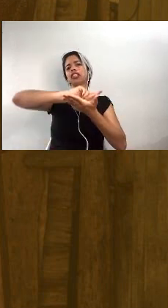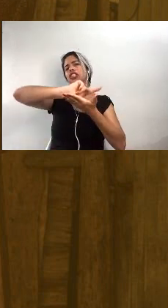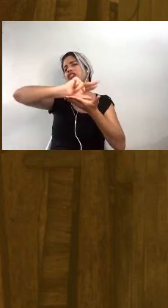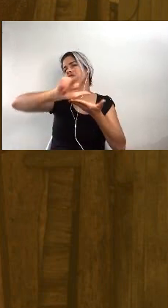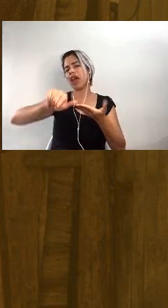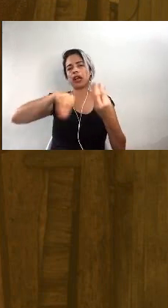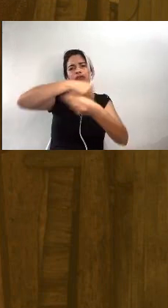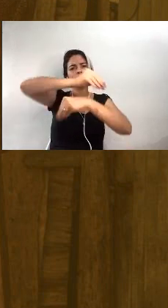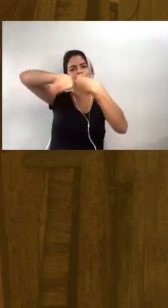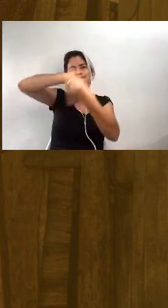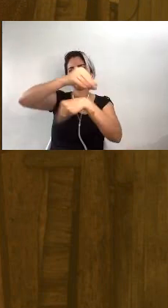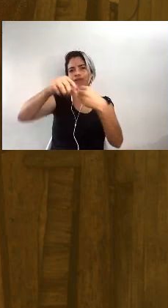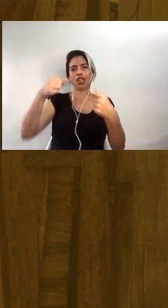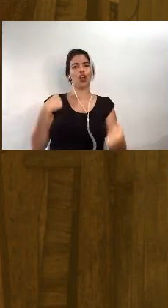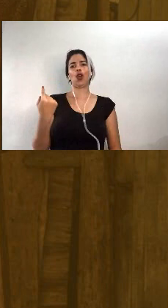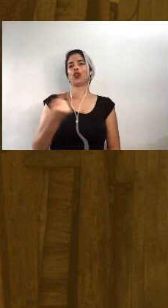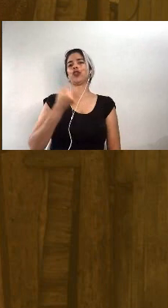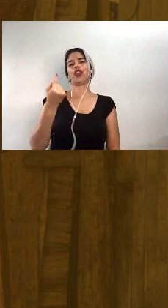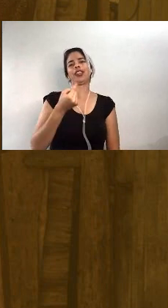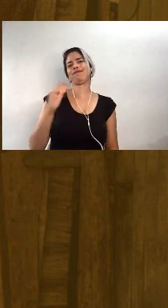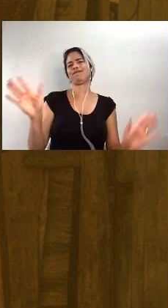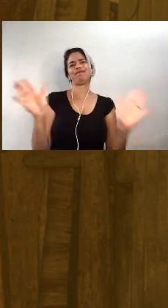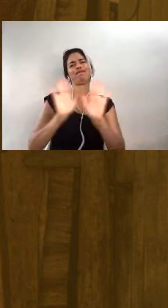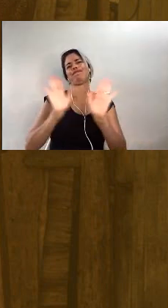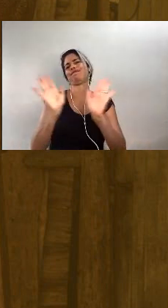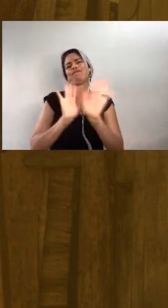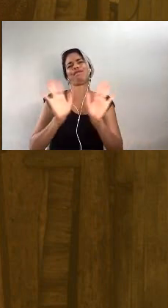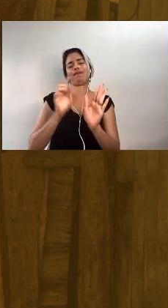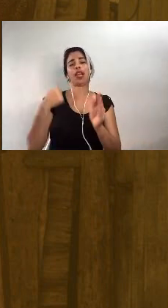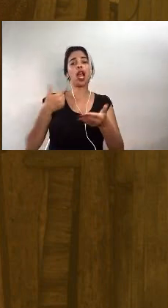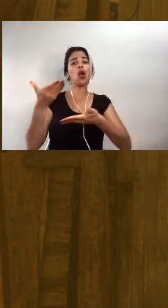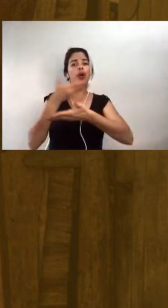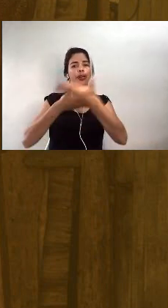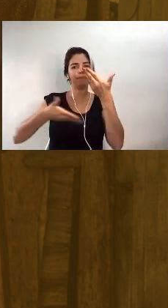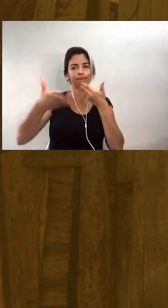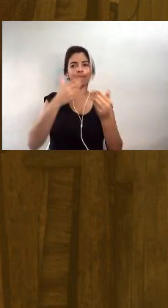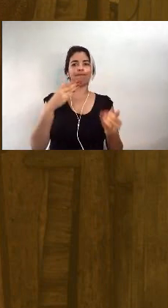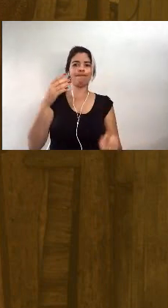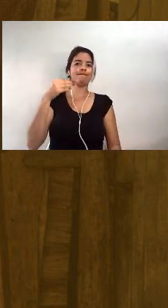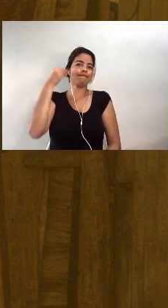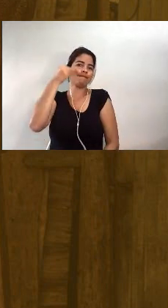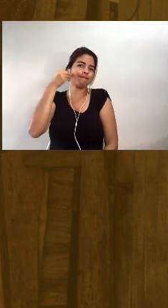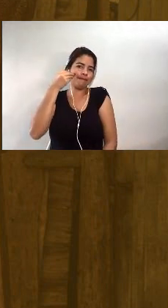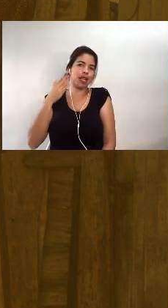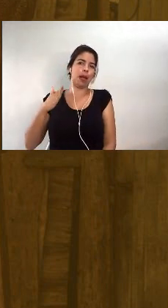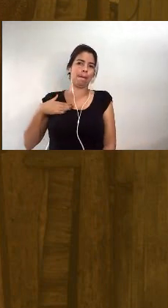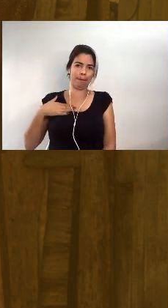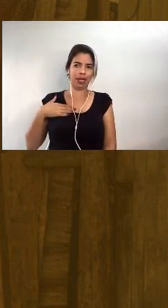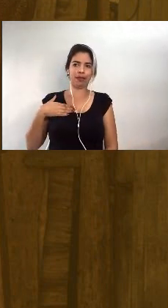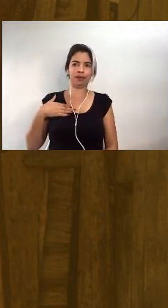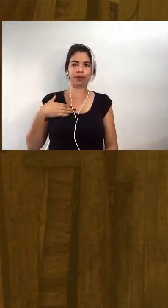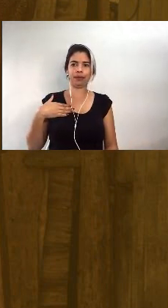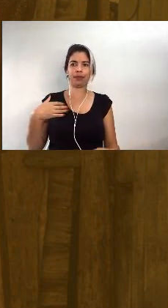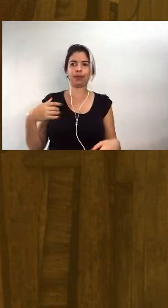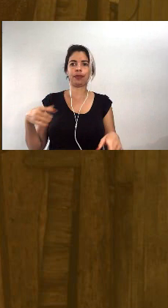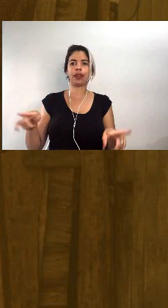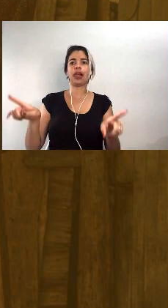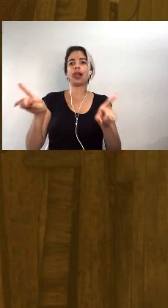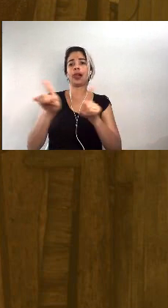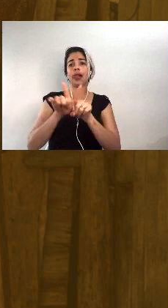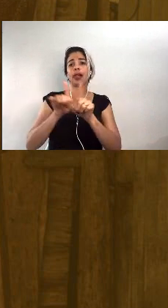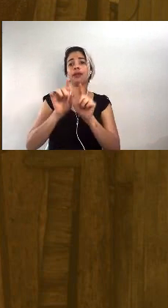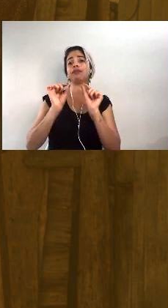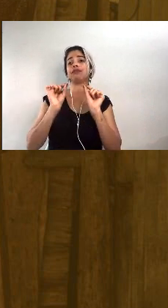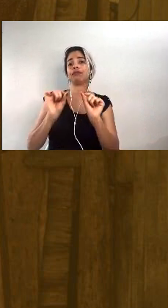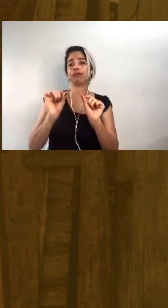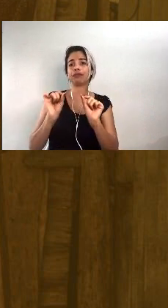não estou sozinha, né, compartilhando aqui esse pensamento. Por favor, só antes, Marília,